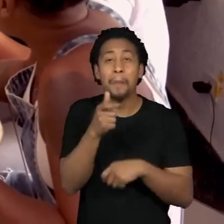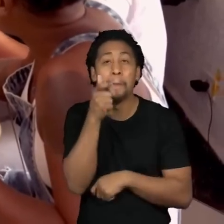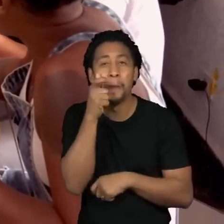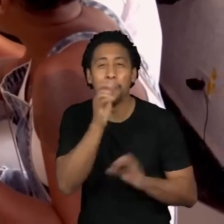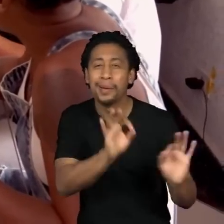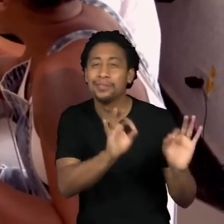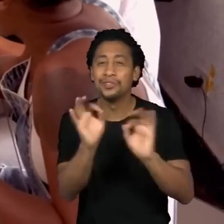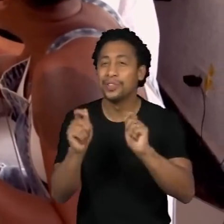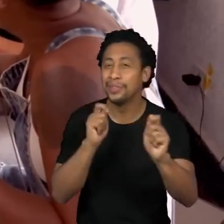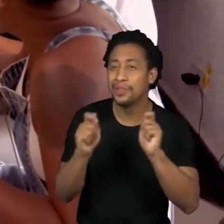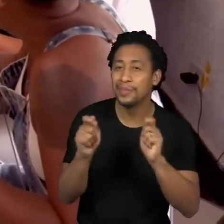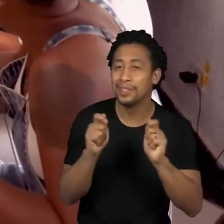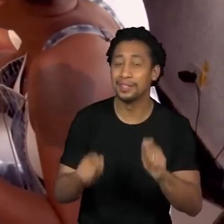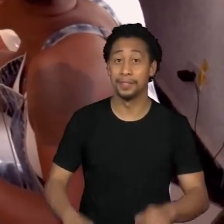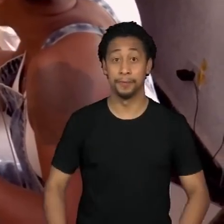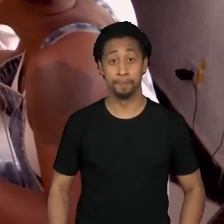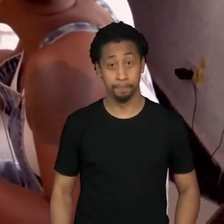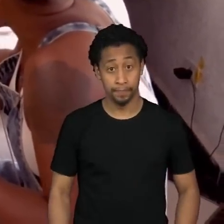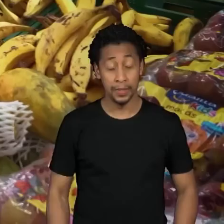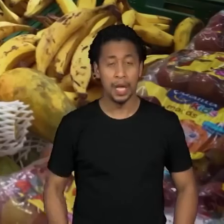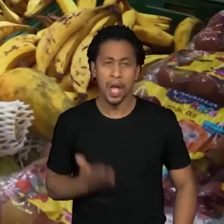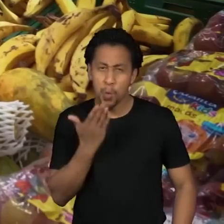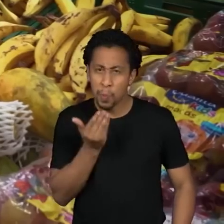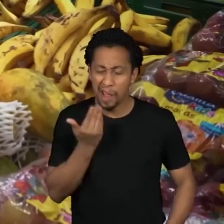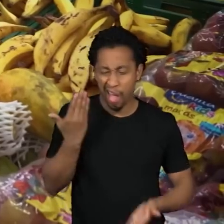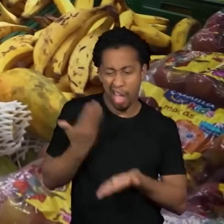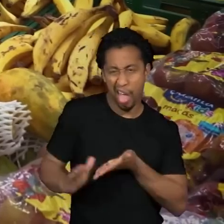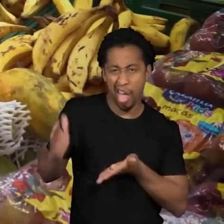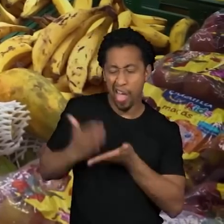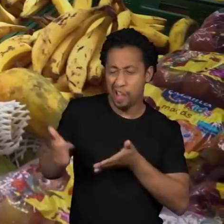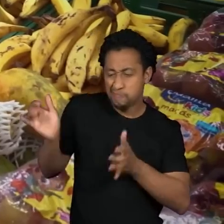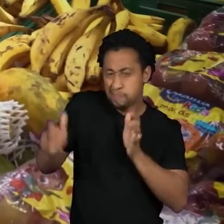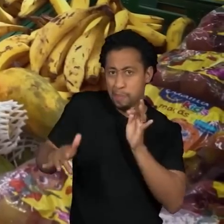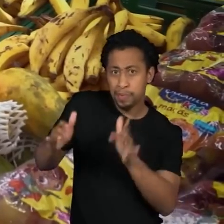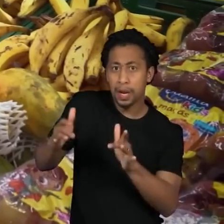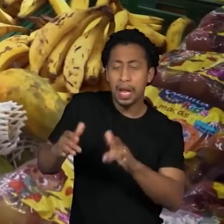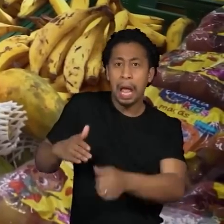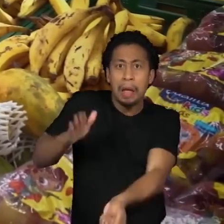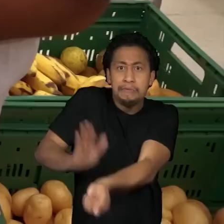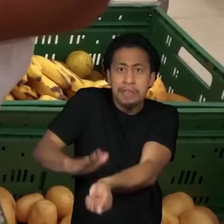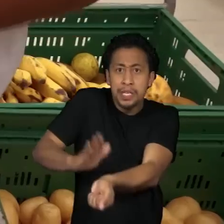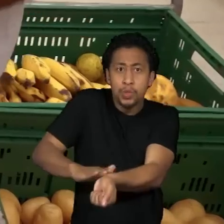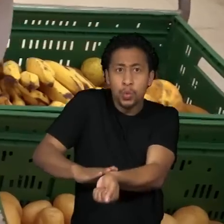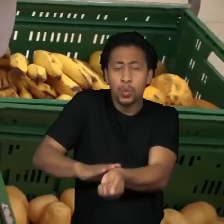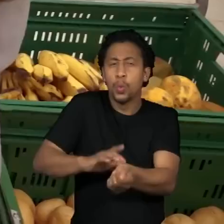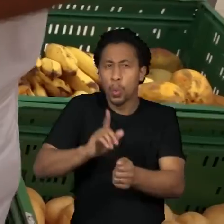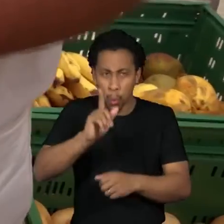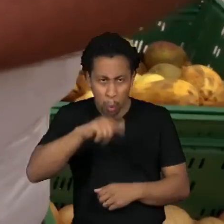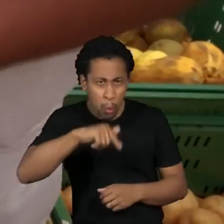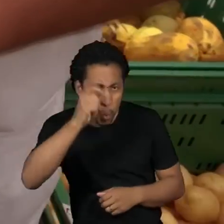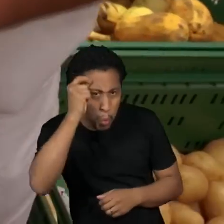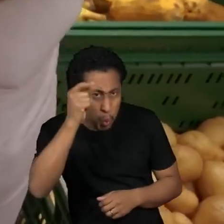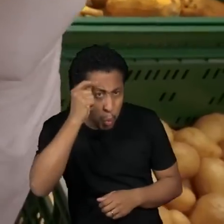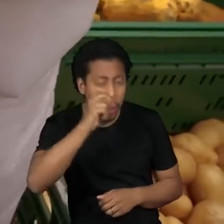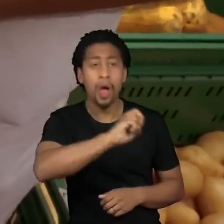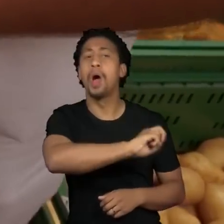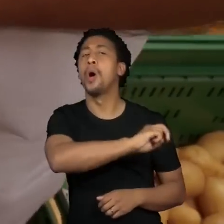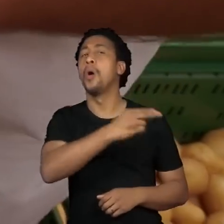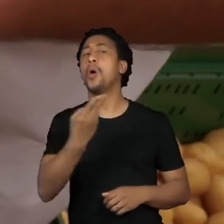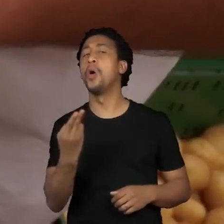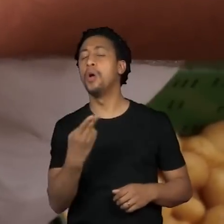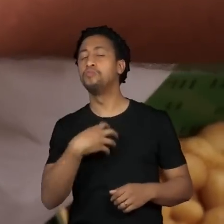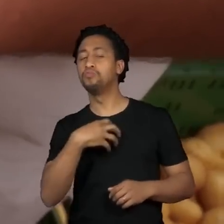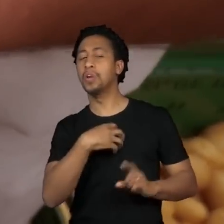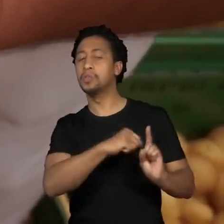um desperdício visceral, cultural ou institucional no Brasil? Eu acho que são os três, e